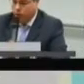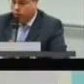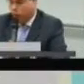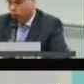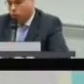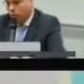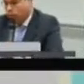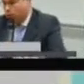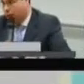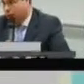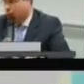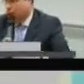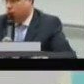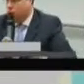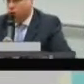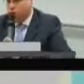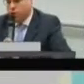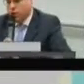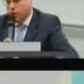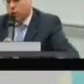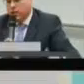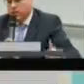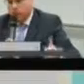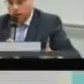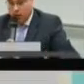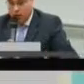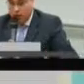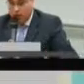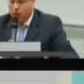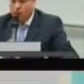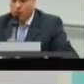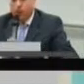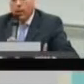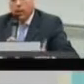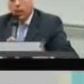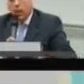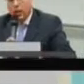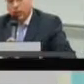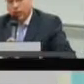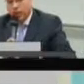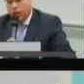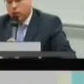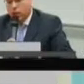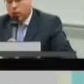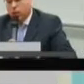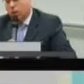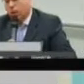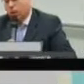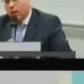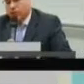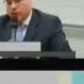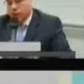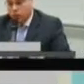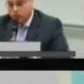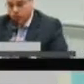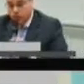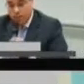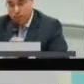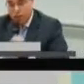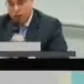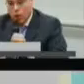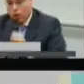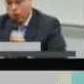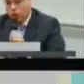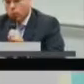nós precisamos que os estados, que os municípios, que as unidades que estão acolhendo esses equipamentos efetivamente se